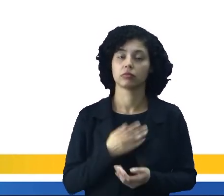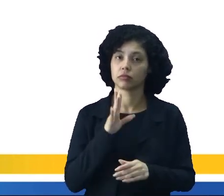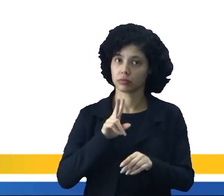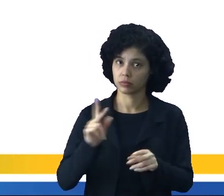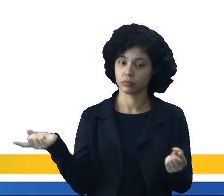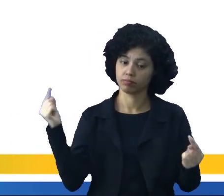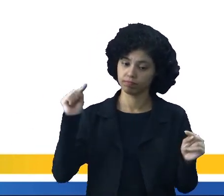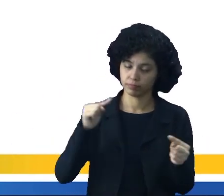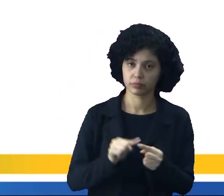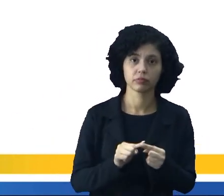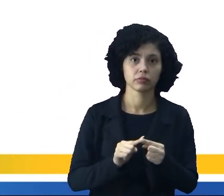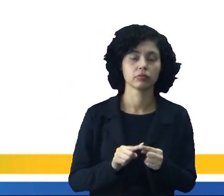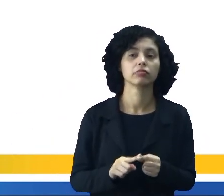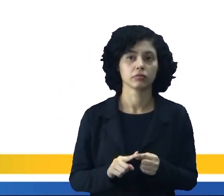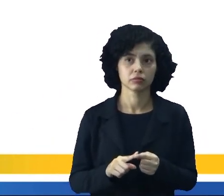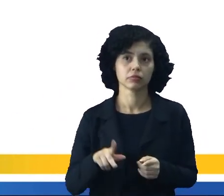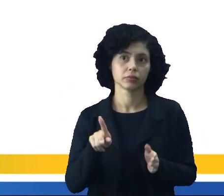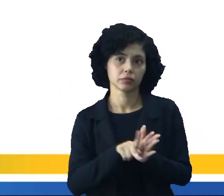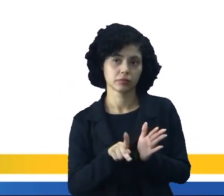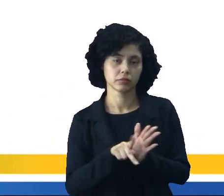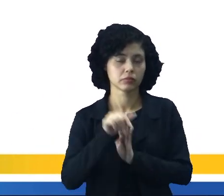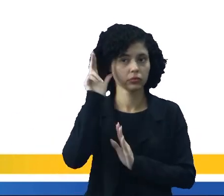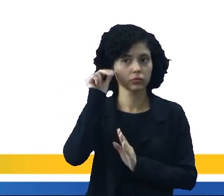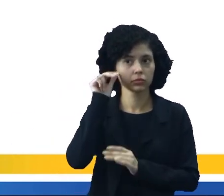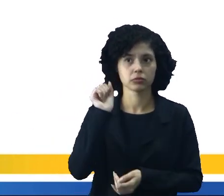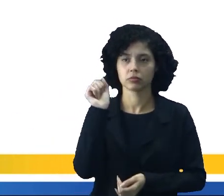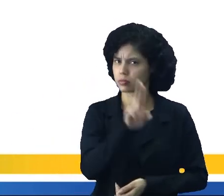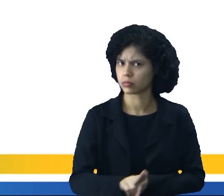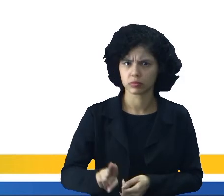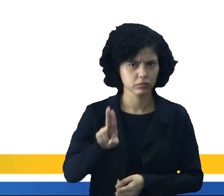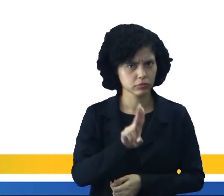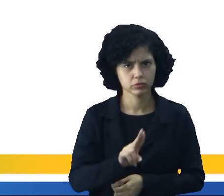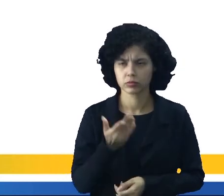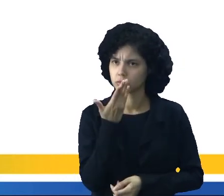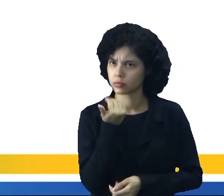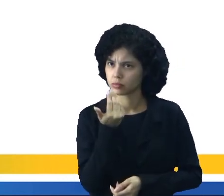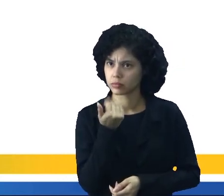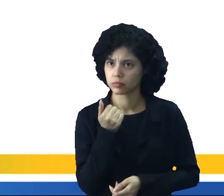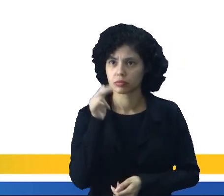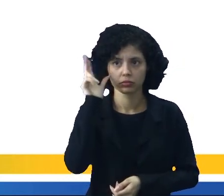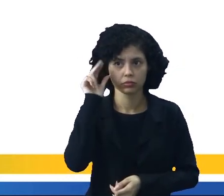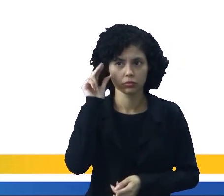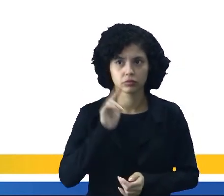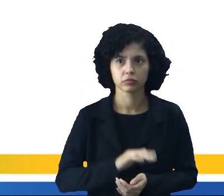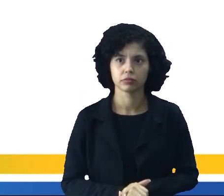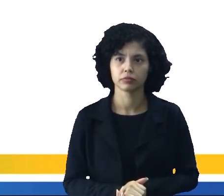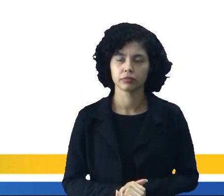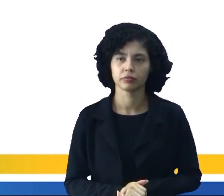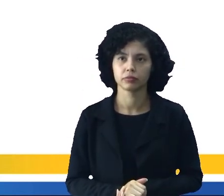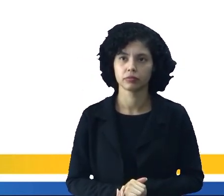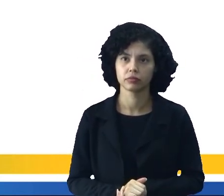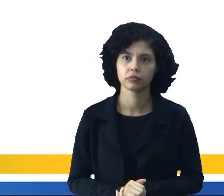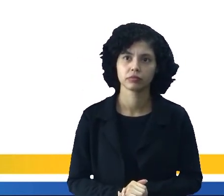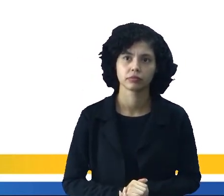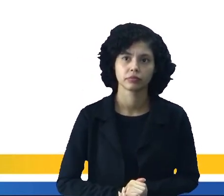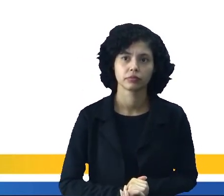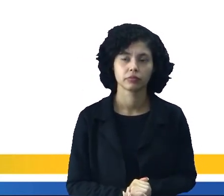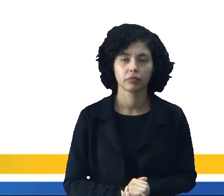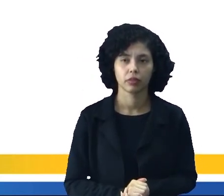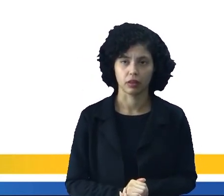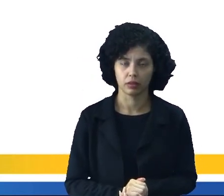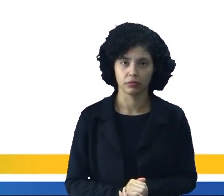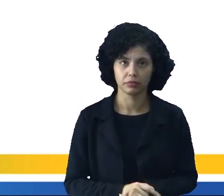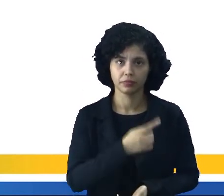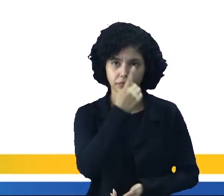pastagem máxima do cavalo Determine a área não utilizada na alimentação do cavalo nós temos aqui